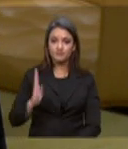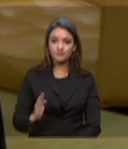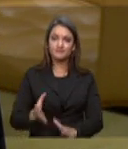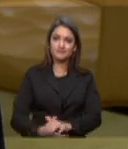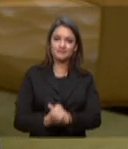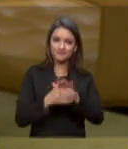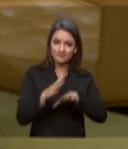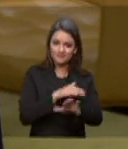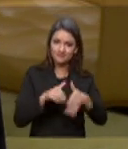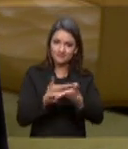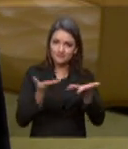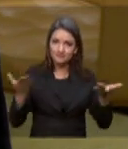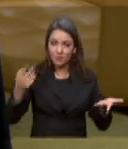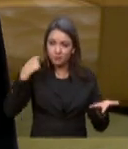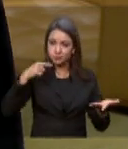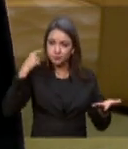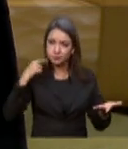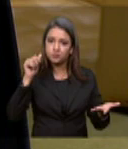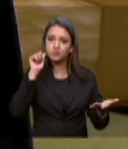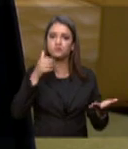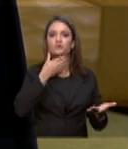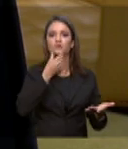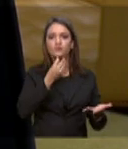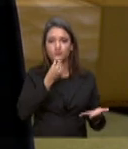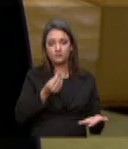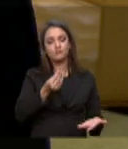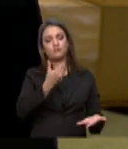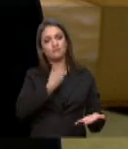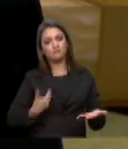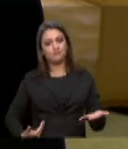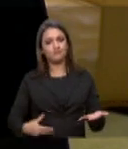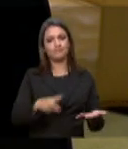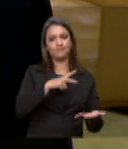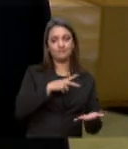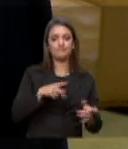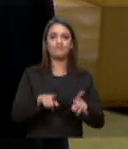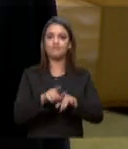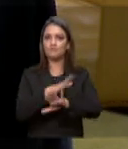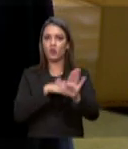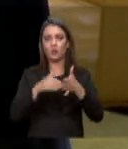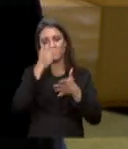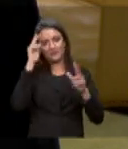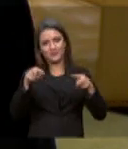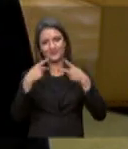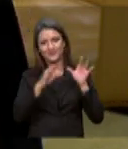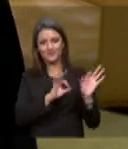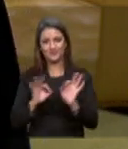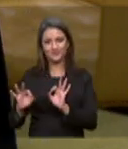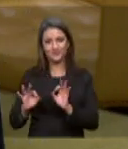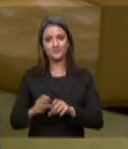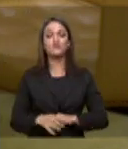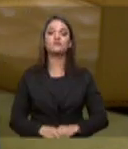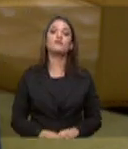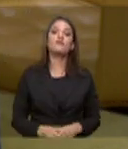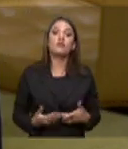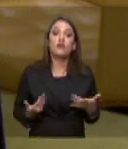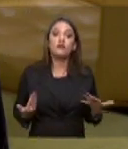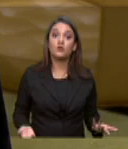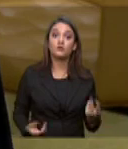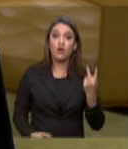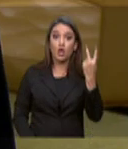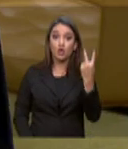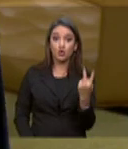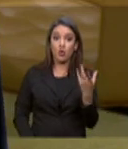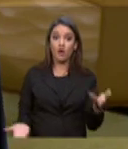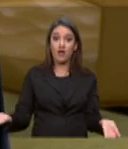senhores e senhoras advogados e advogadas, públicos e privados, senhoras e senhores. Excelências, estamos diante de duas